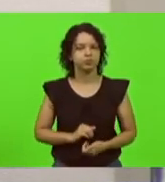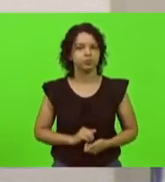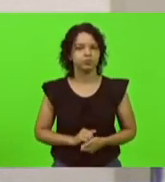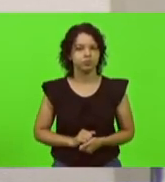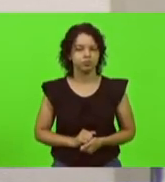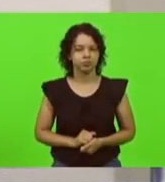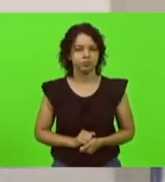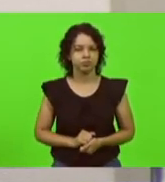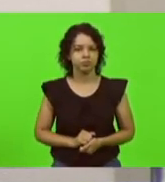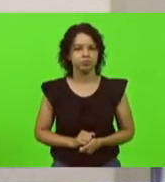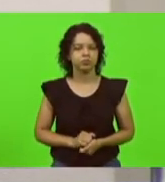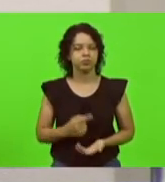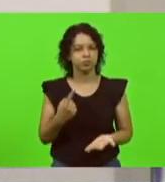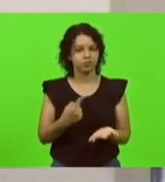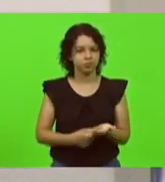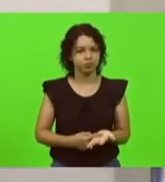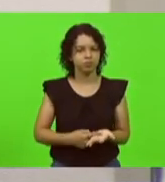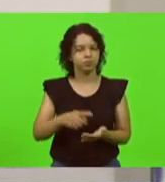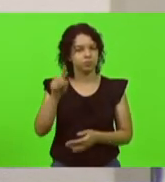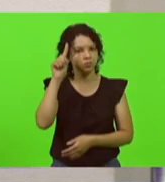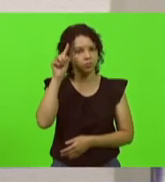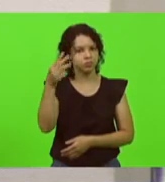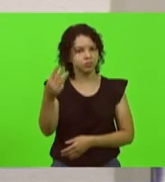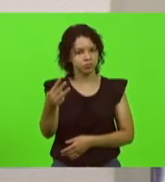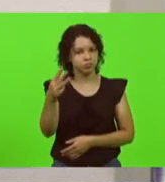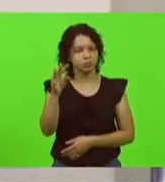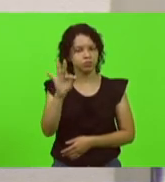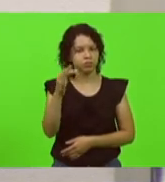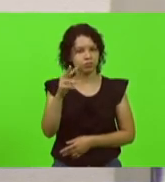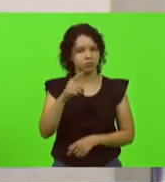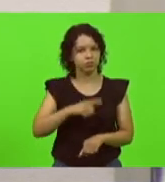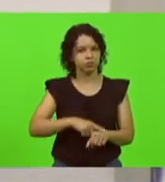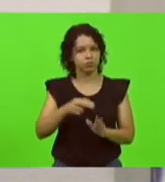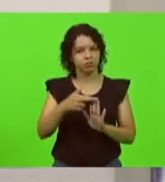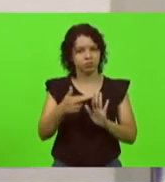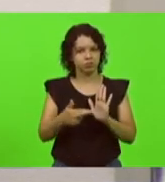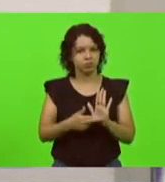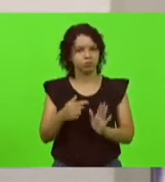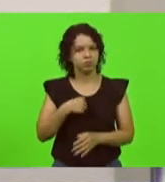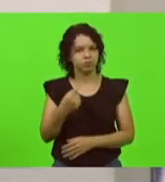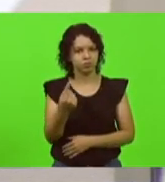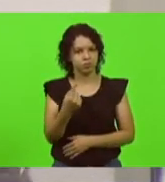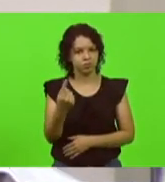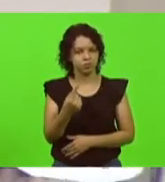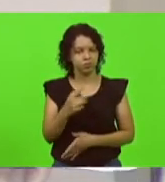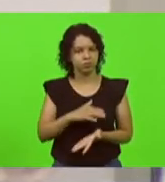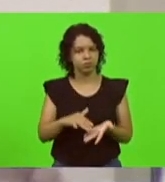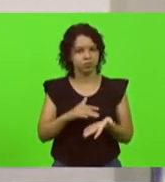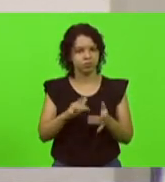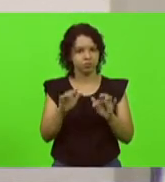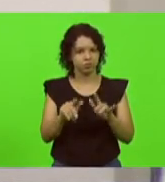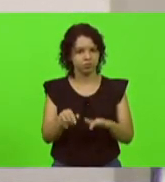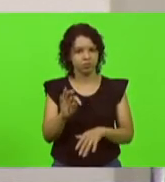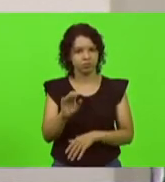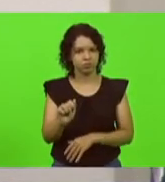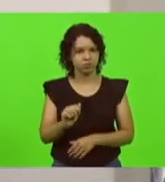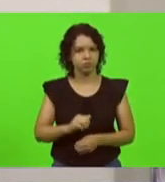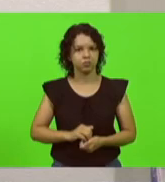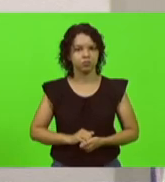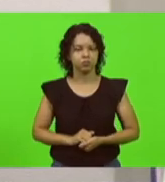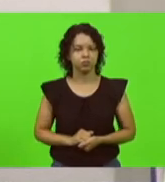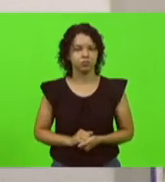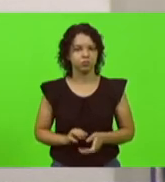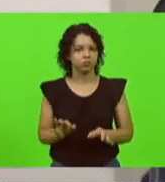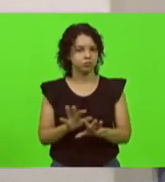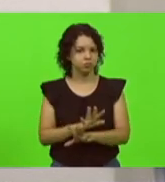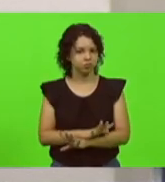dia 3 de fevereiro, no horário regimental. Para constar, eu, primeiro secretário, lavrei a presente ata. Eram essas